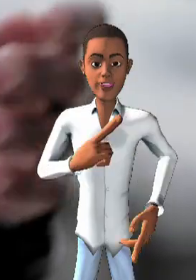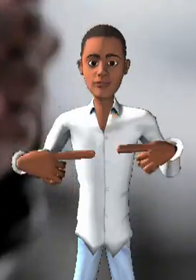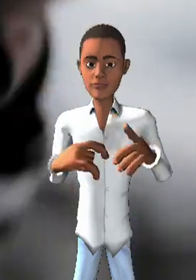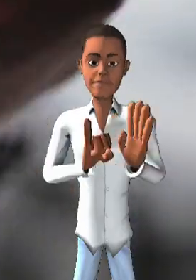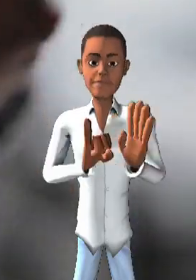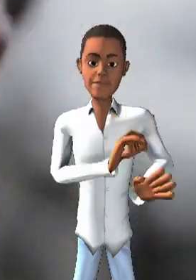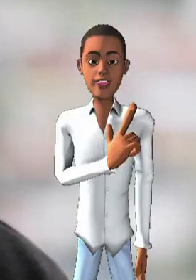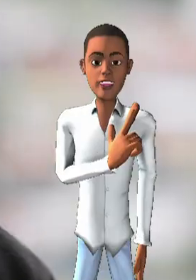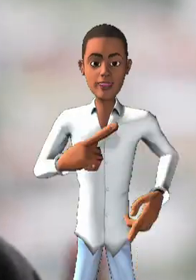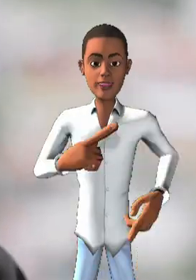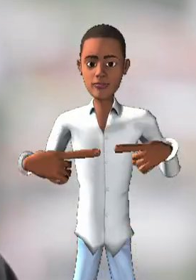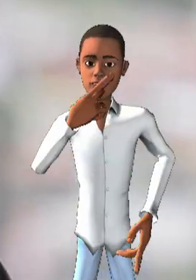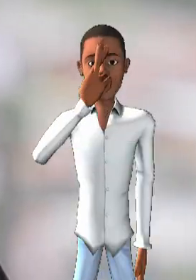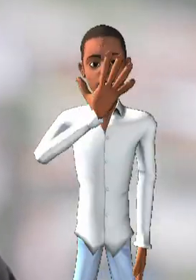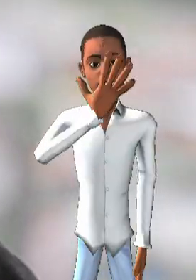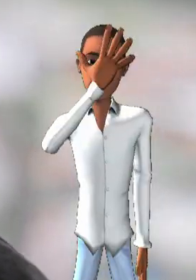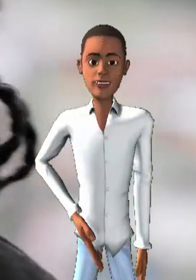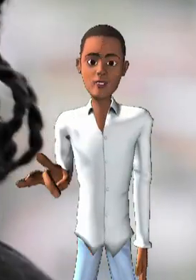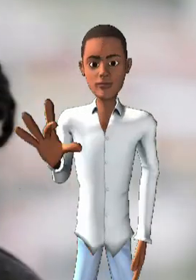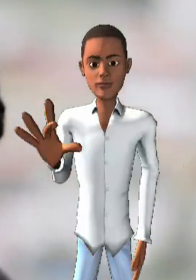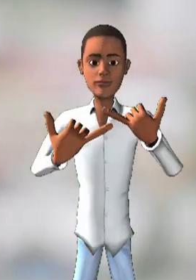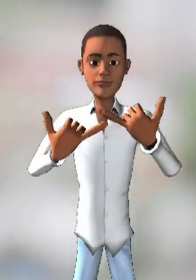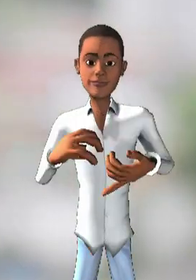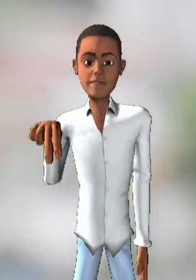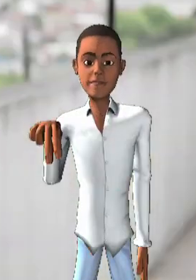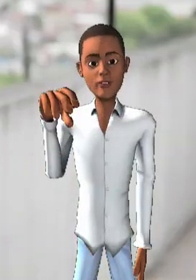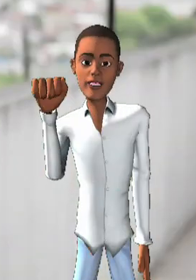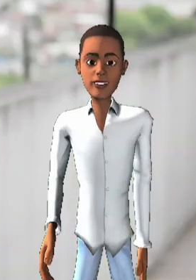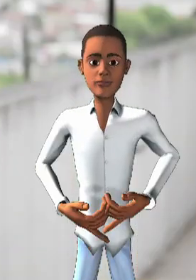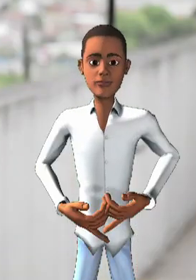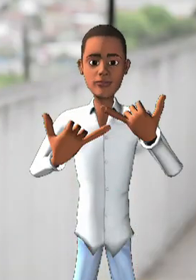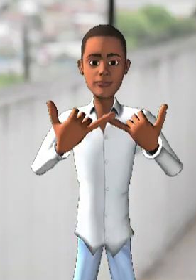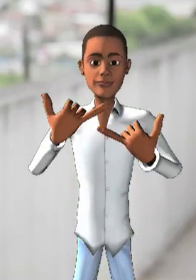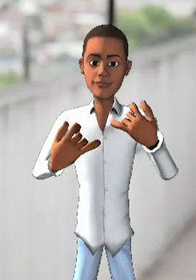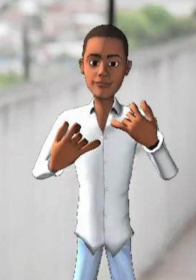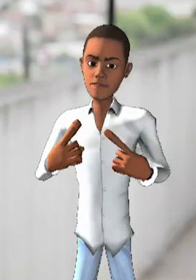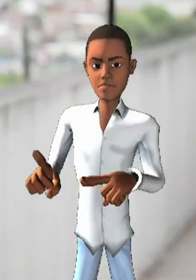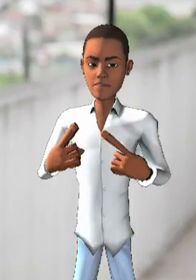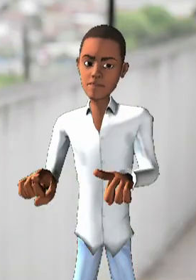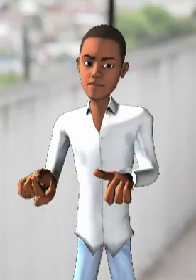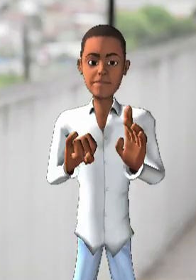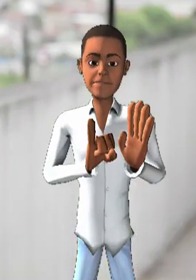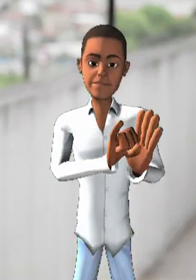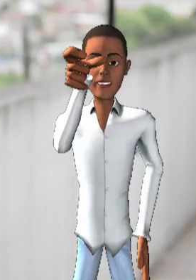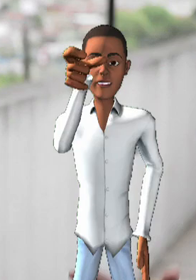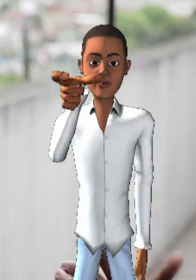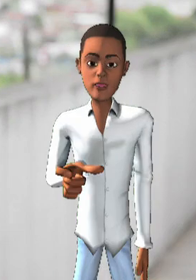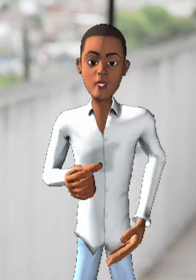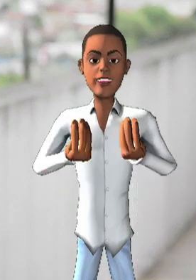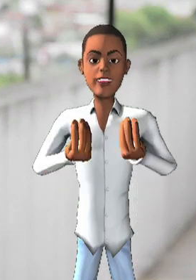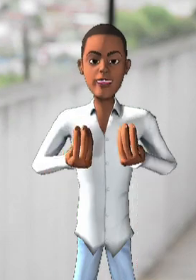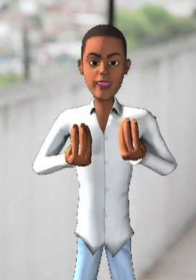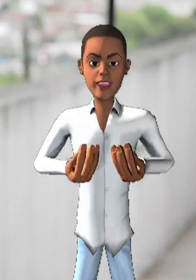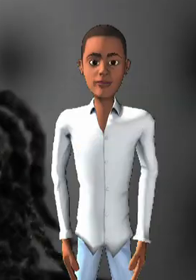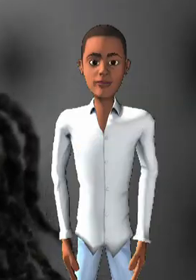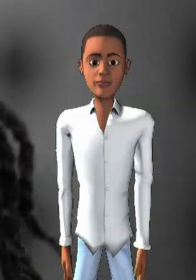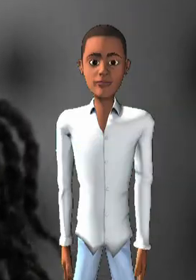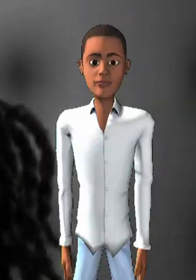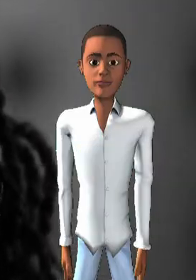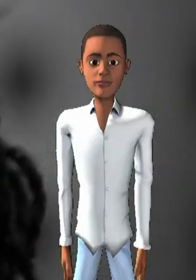a ver com gênero, tudo que tem a ver com raça, nunca é uma brincadeira. Porque você está falando da humanidade da